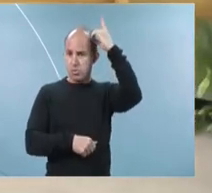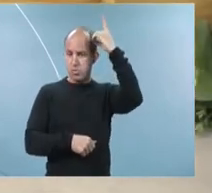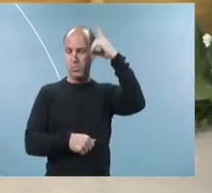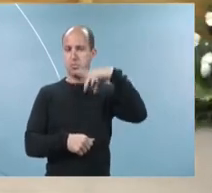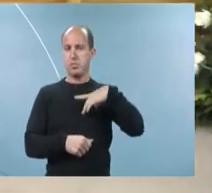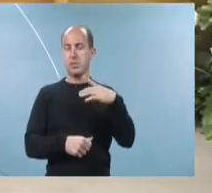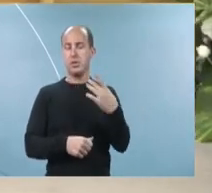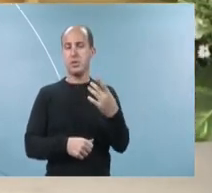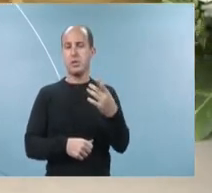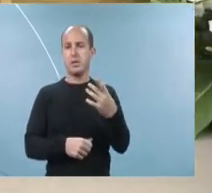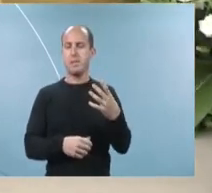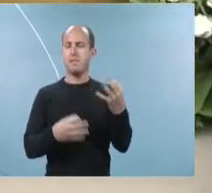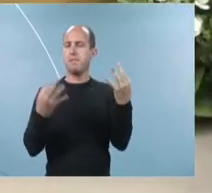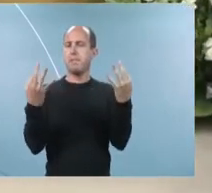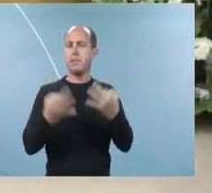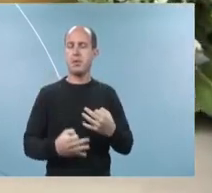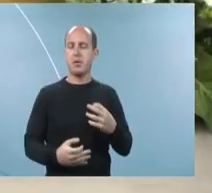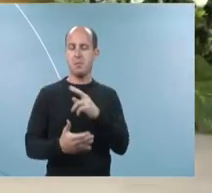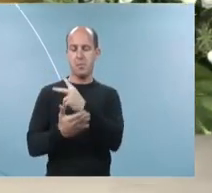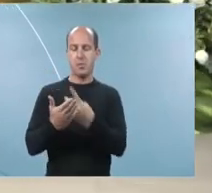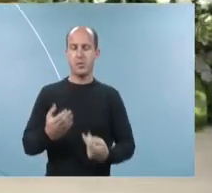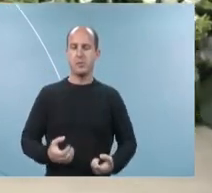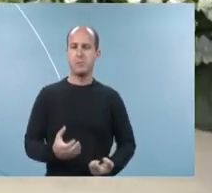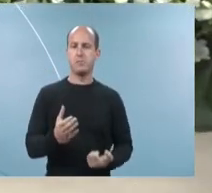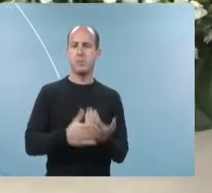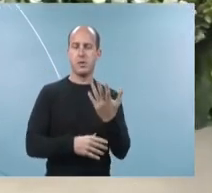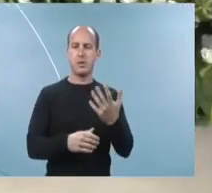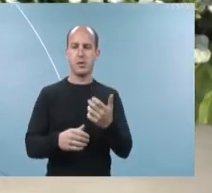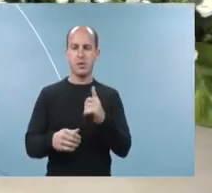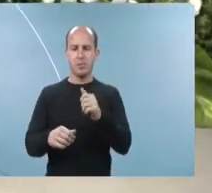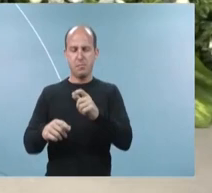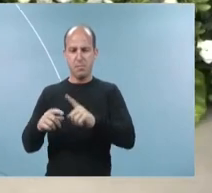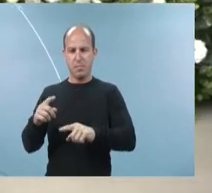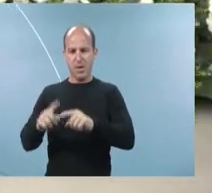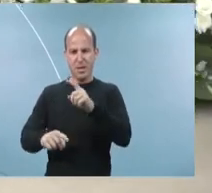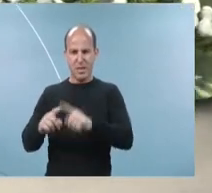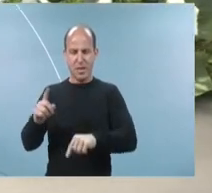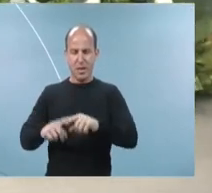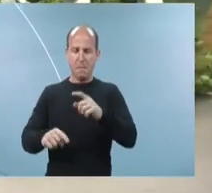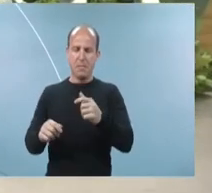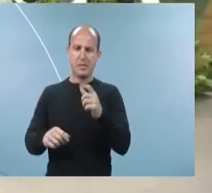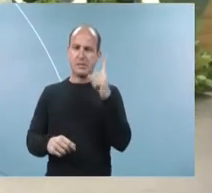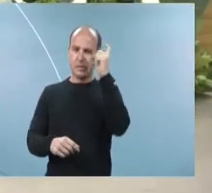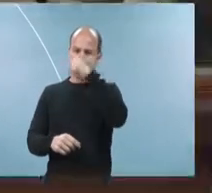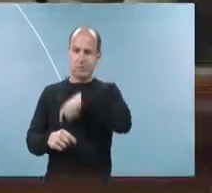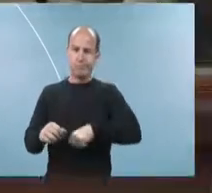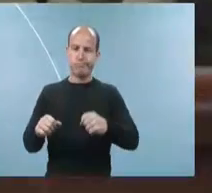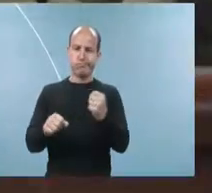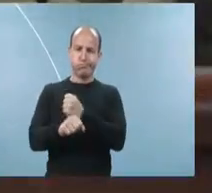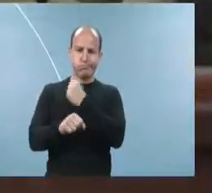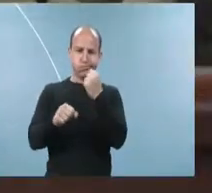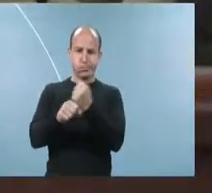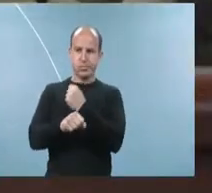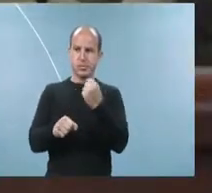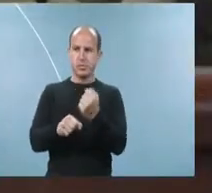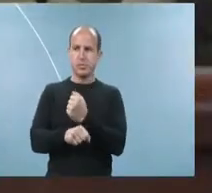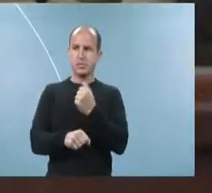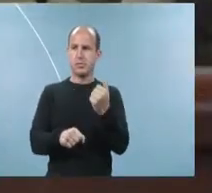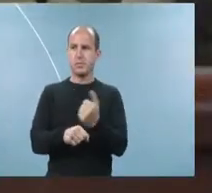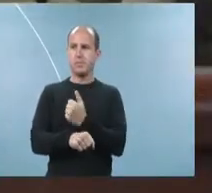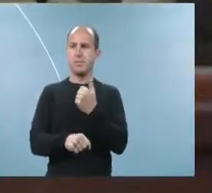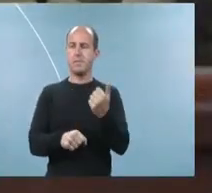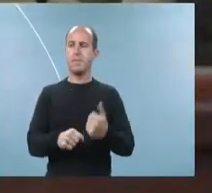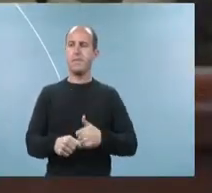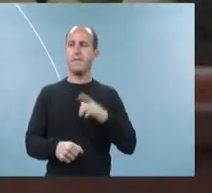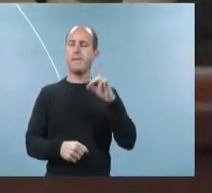perfeição, é um poeta que cria, talhando a matéria bruta com perfeita simetria de estilo, contorno e